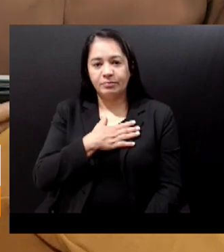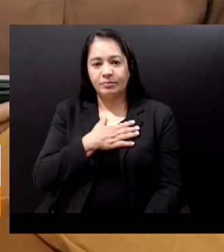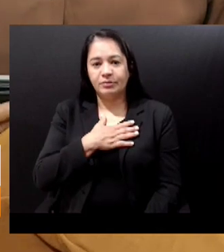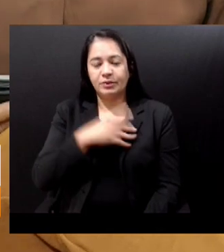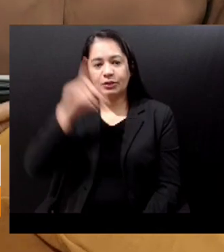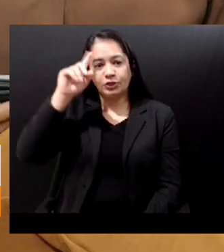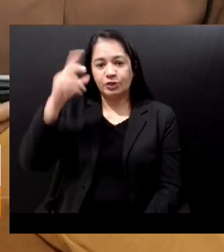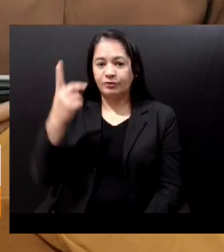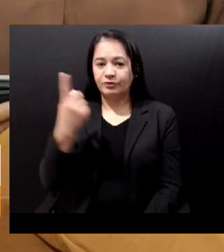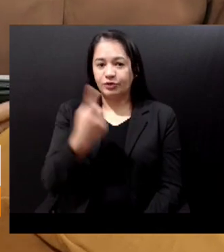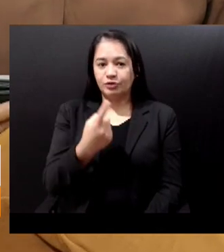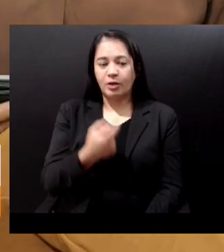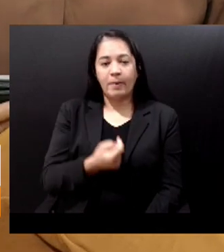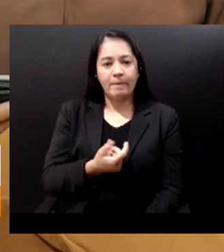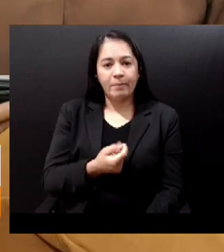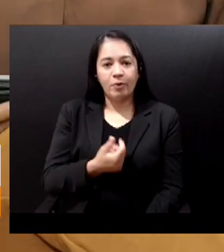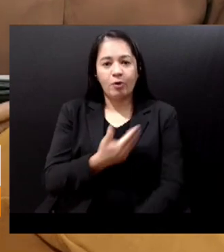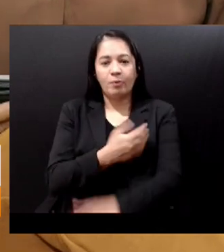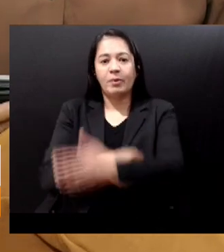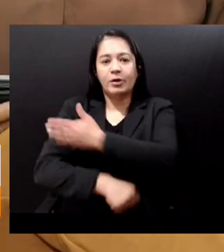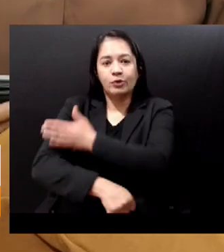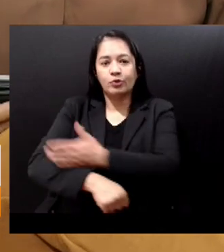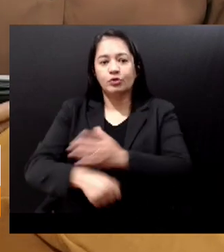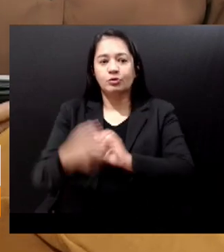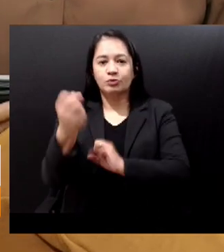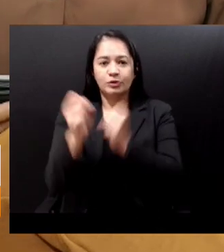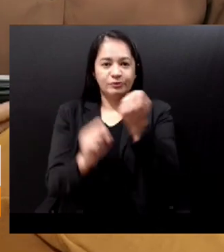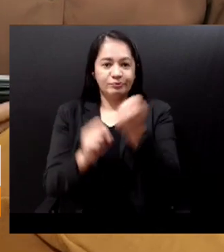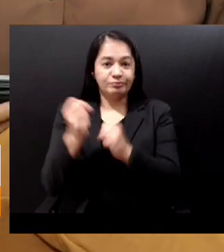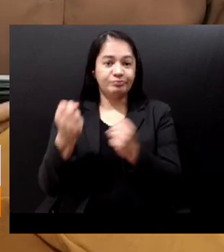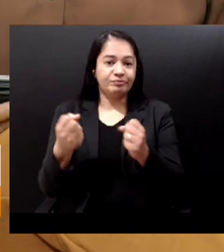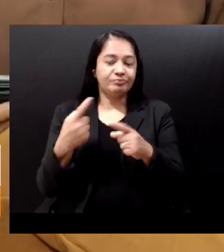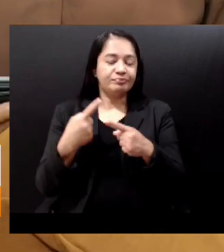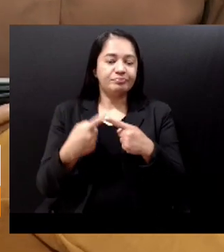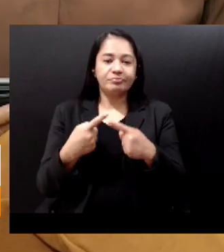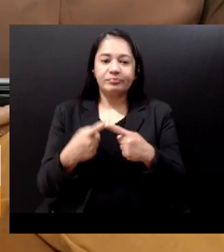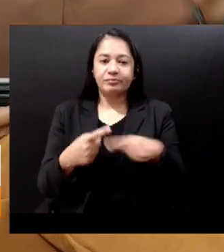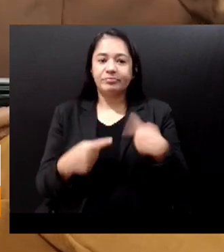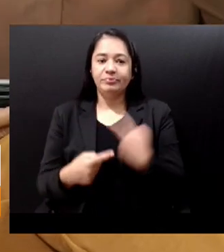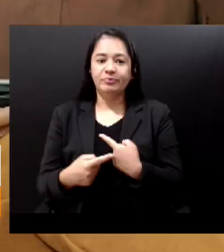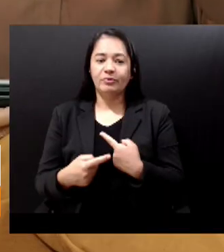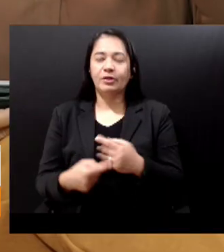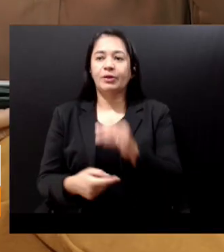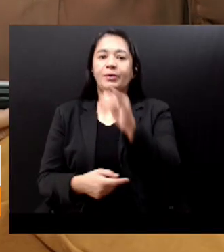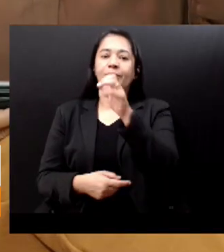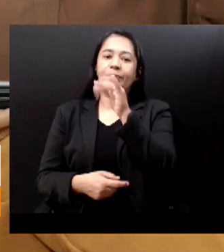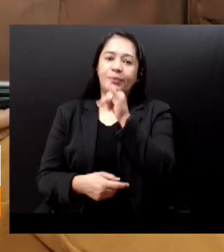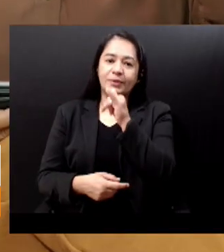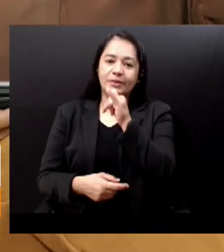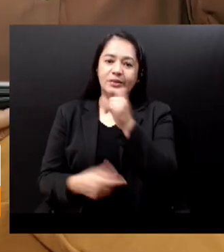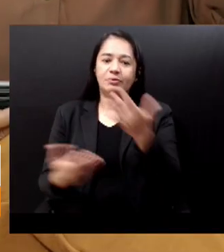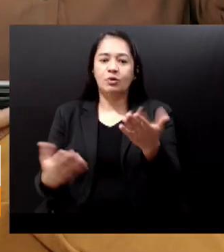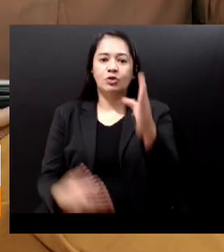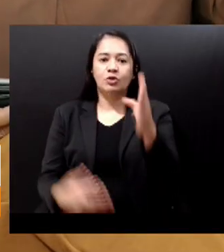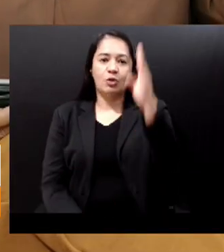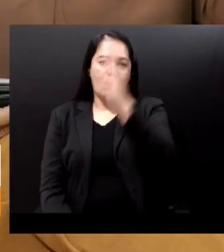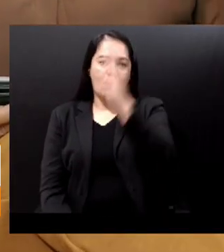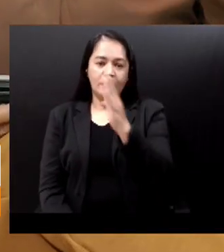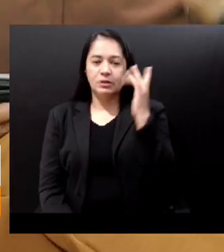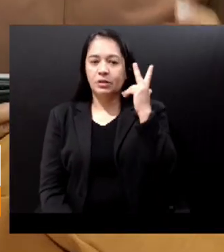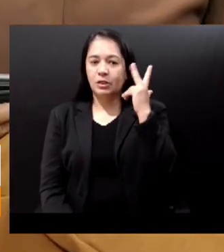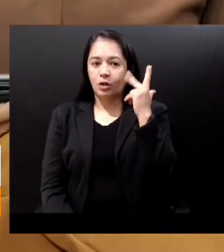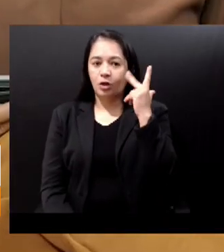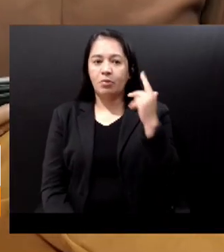como uma atividade física. Imagina. Até porque a gente pega o exemplo do brasileiro comum, a gente tem pessoas que estão